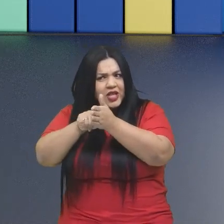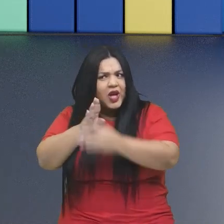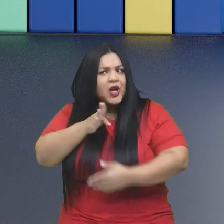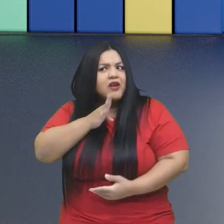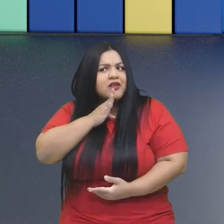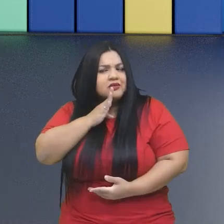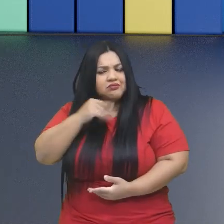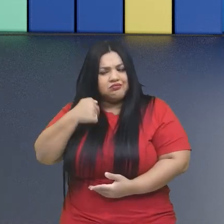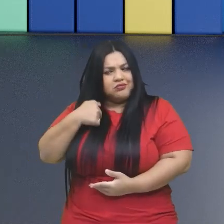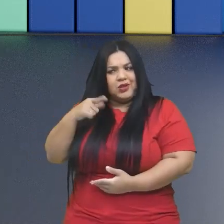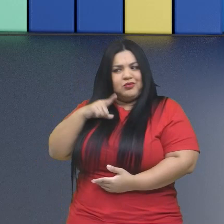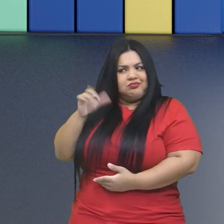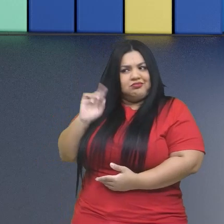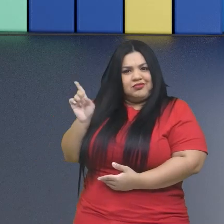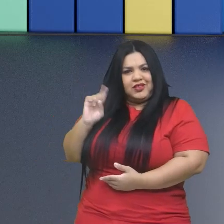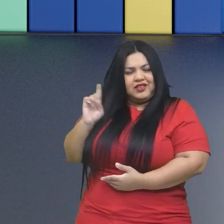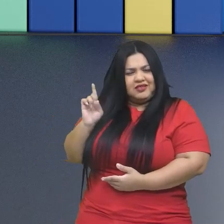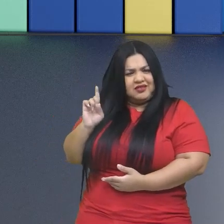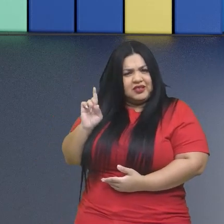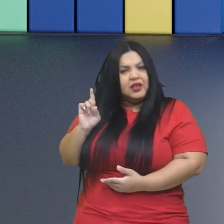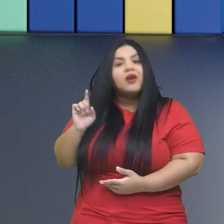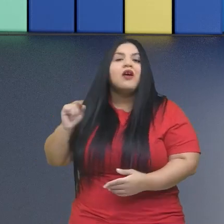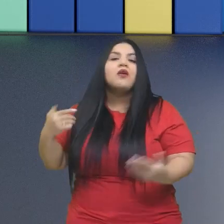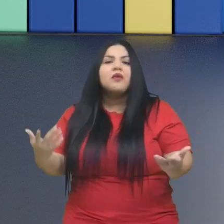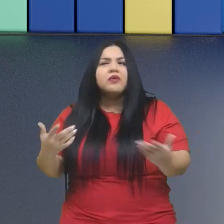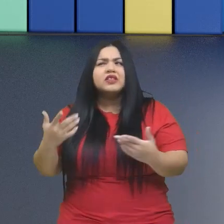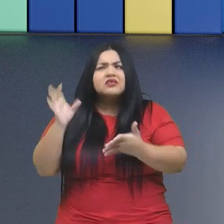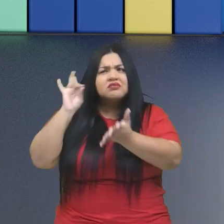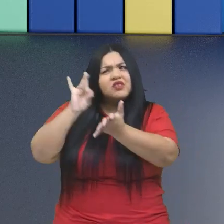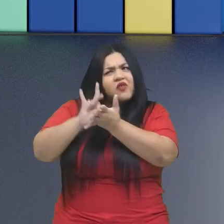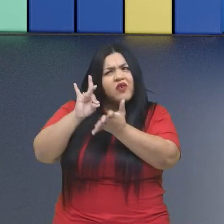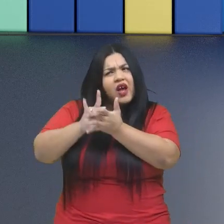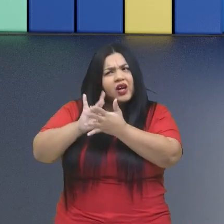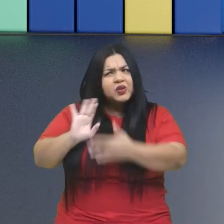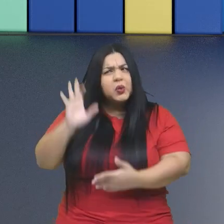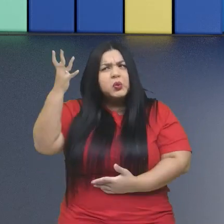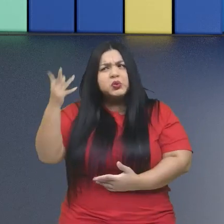particularmente, fiquei com o pé atrás. Mas será que de fato aconteceu alguma coisa com esses